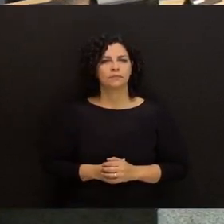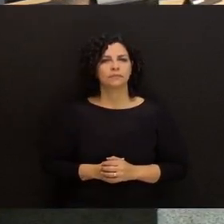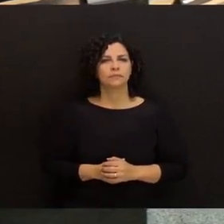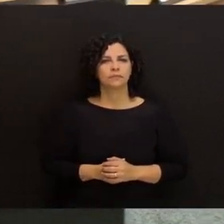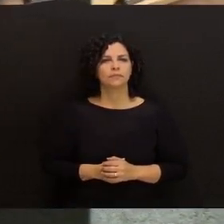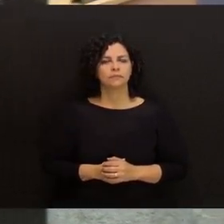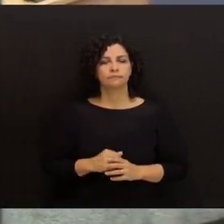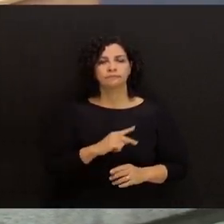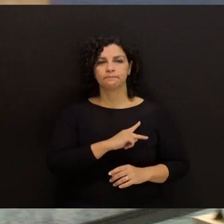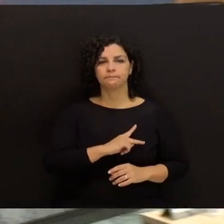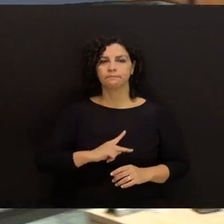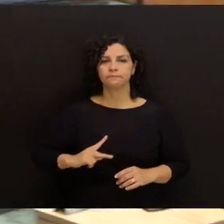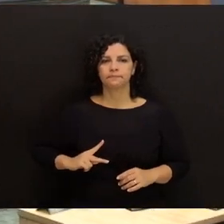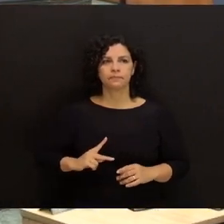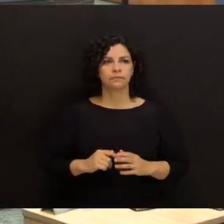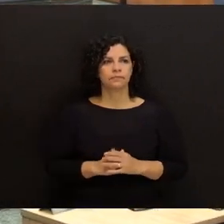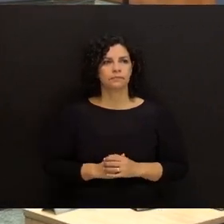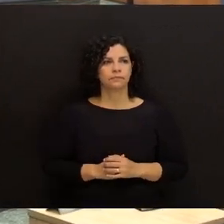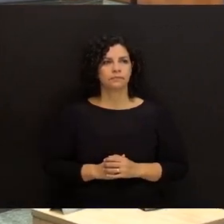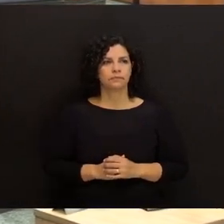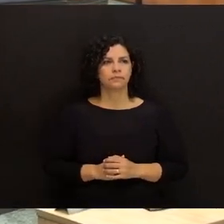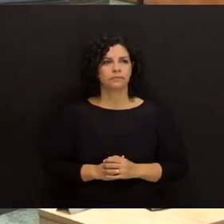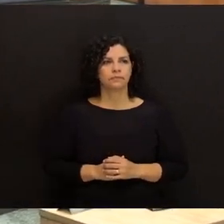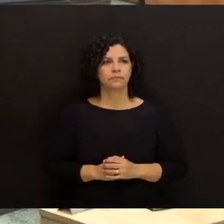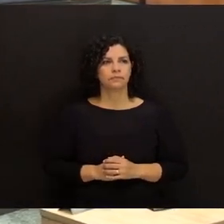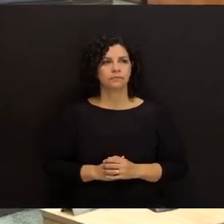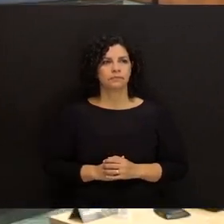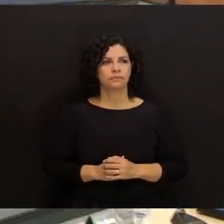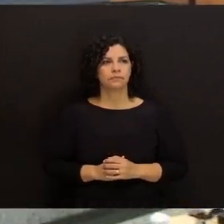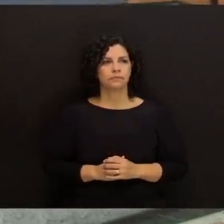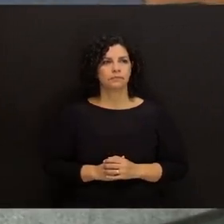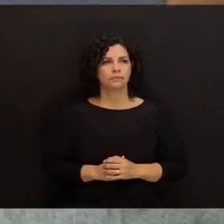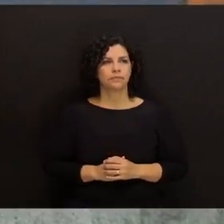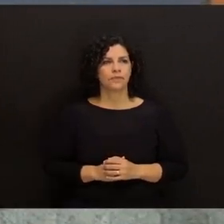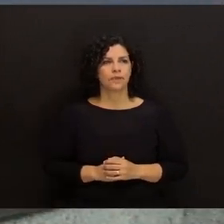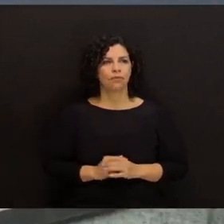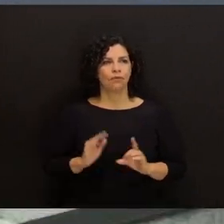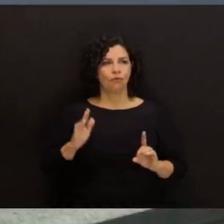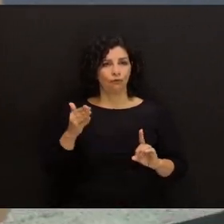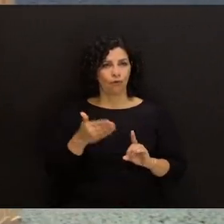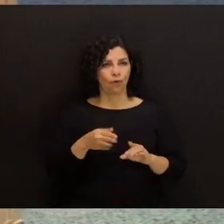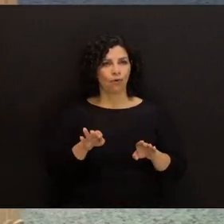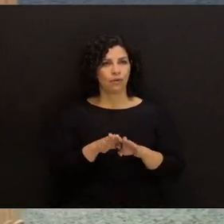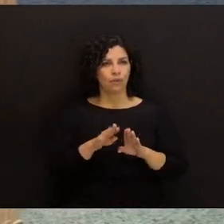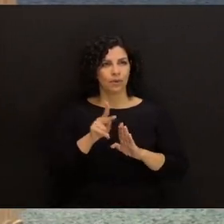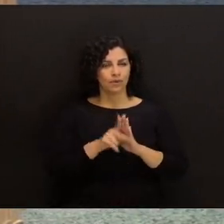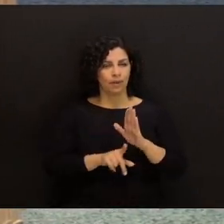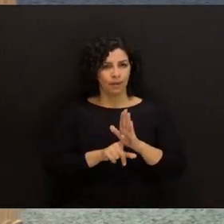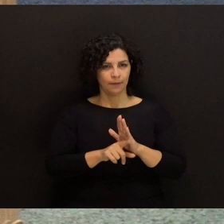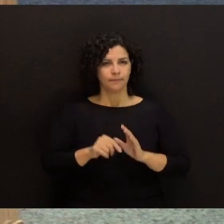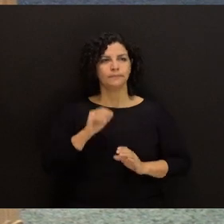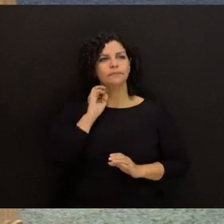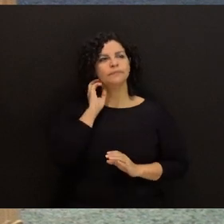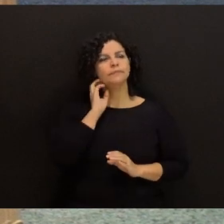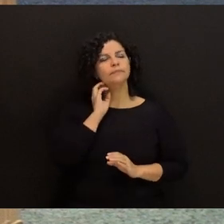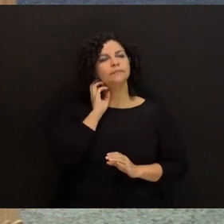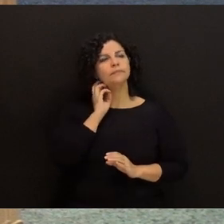senhor presidente até hoje me concedei já com antecedência nesse projeto